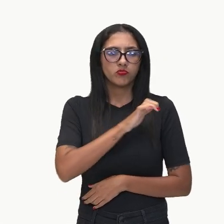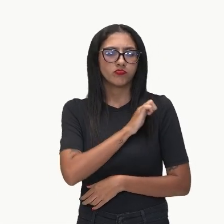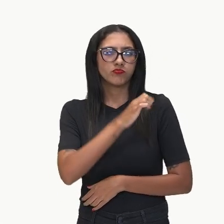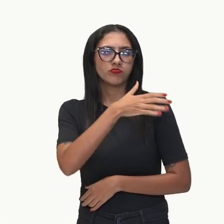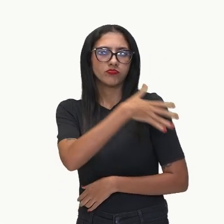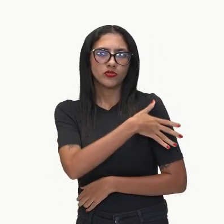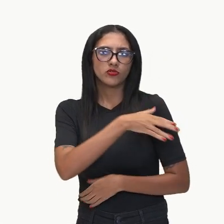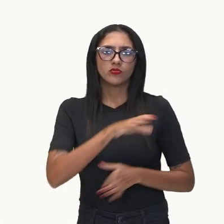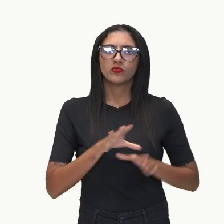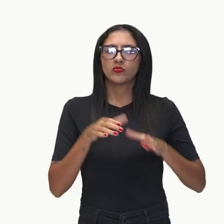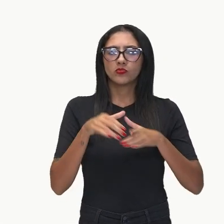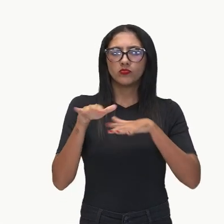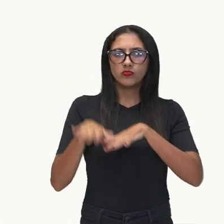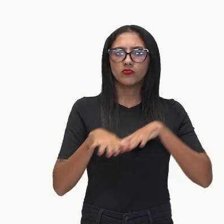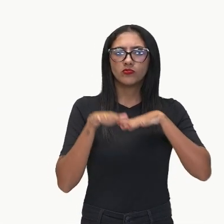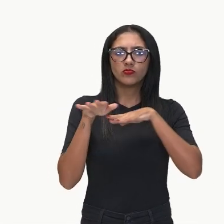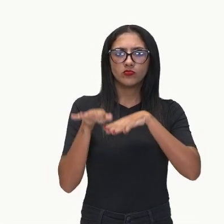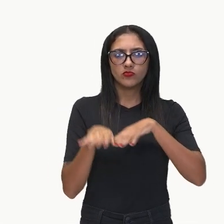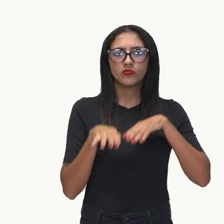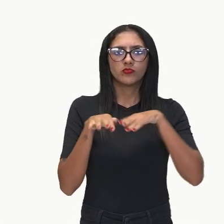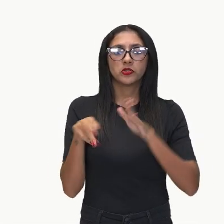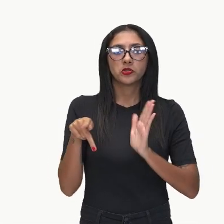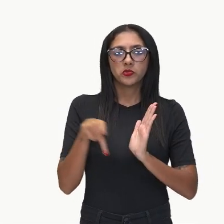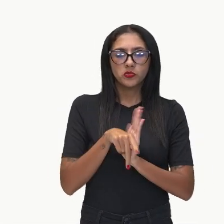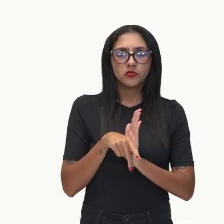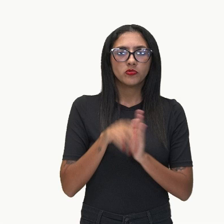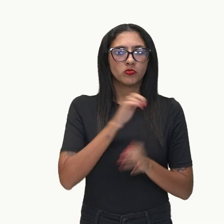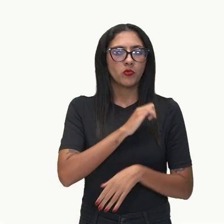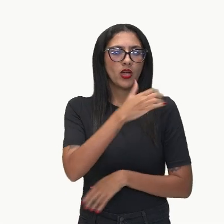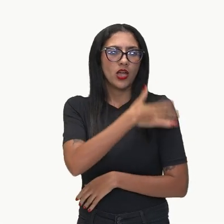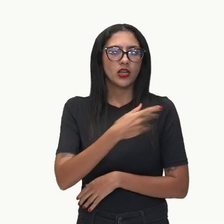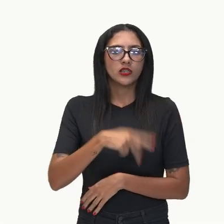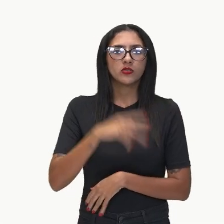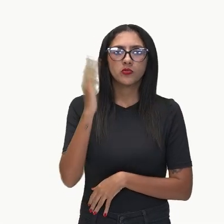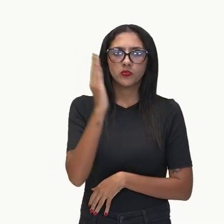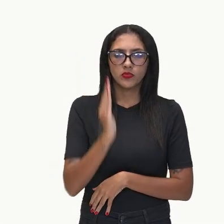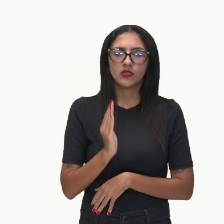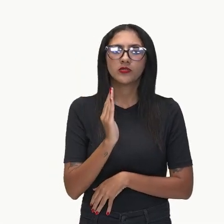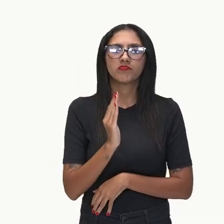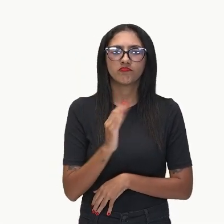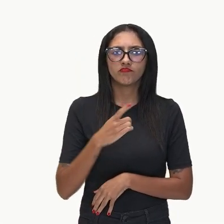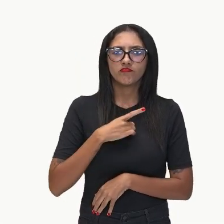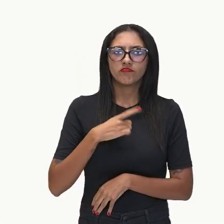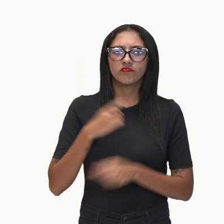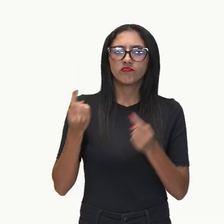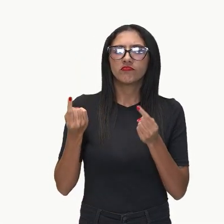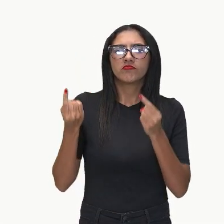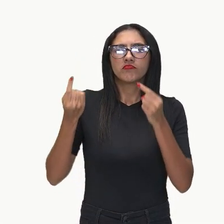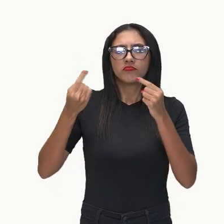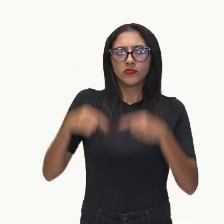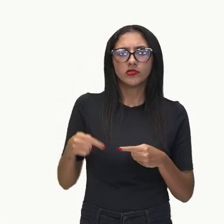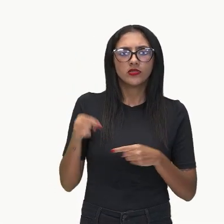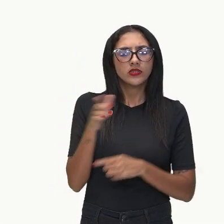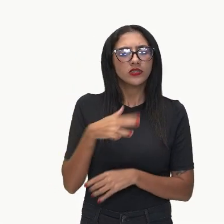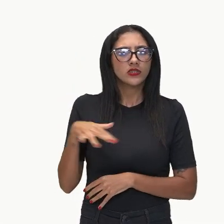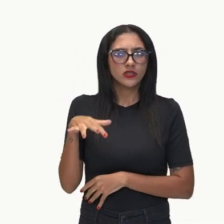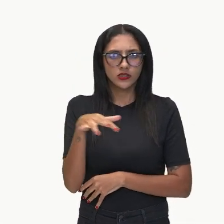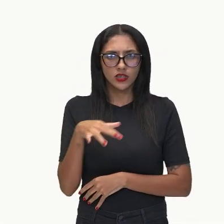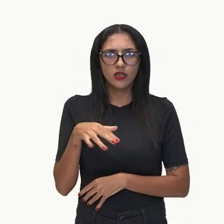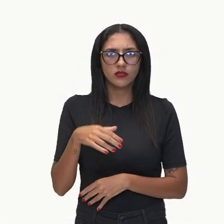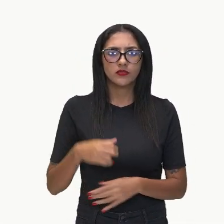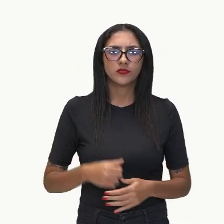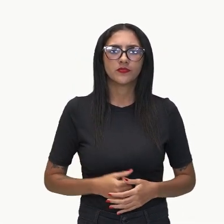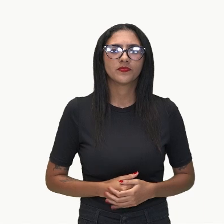soldados, representando o exército brasileiro, participaram lá de batalhas como Monte Castelo e Fornovo